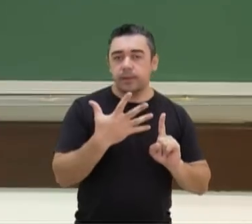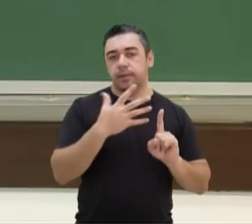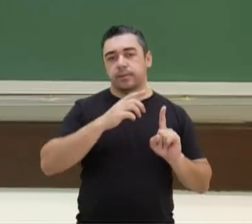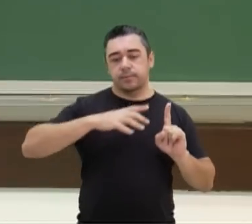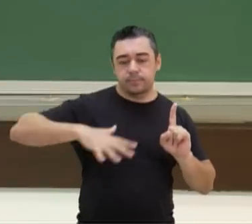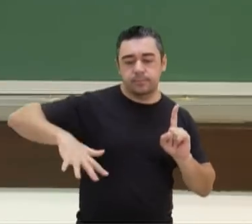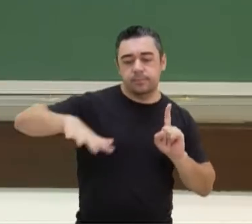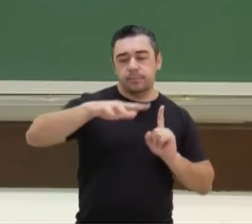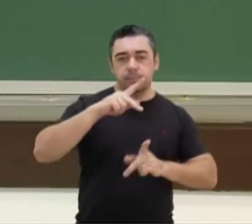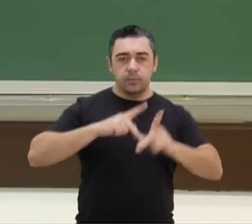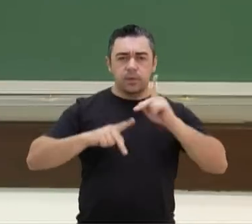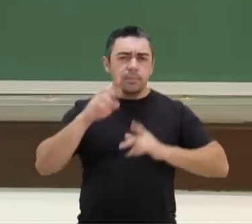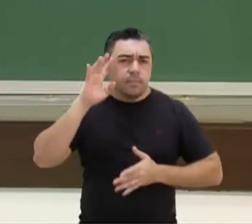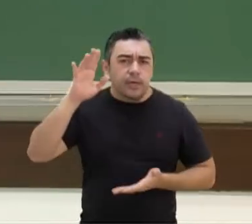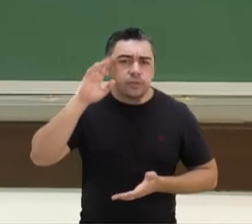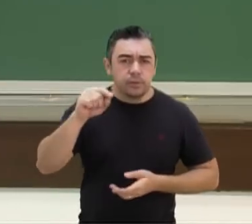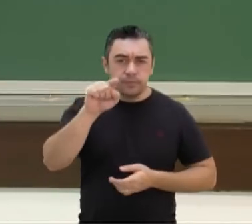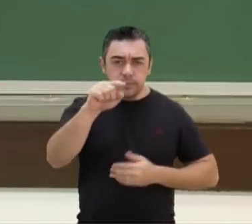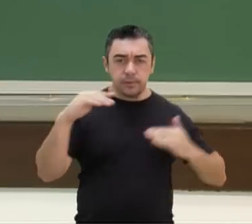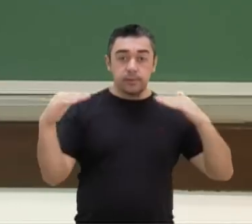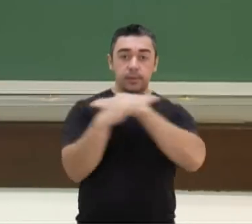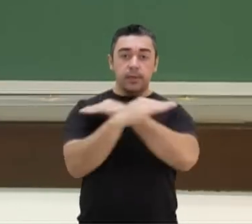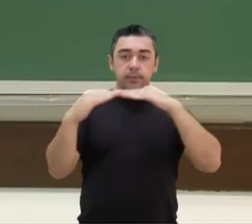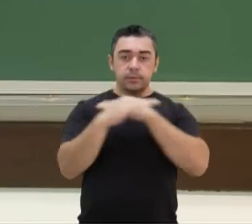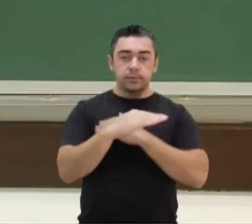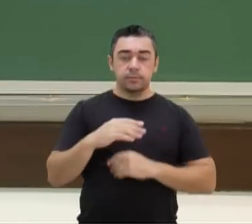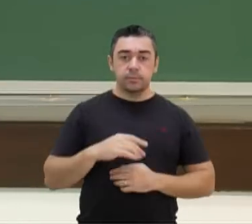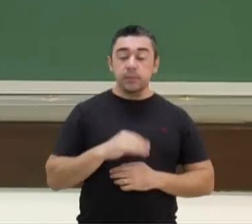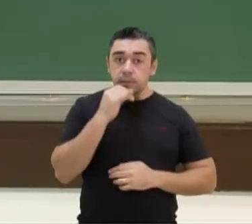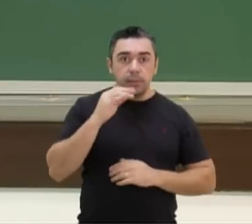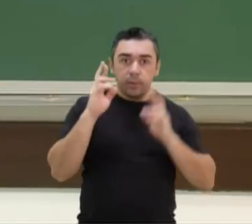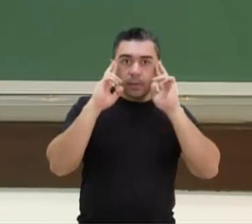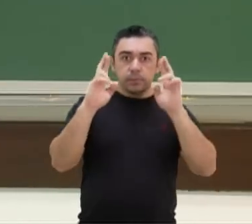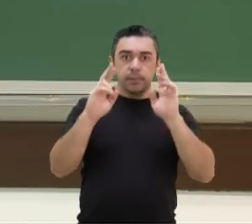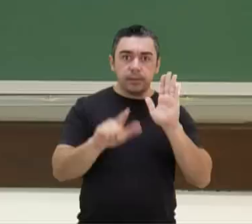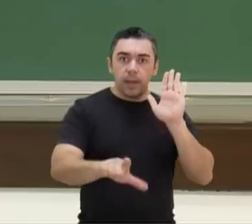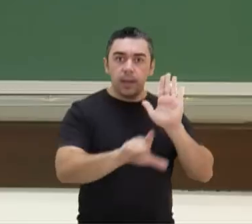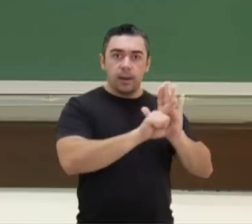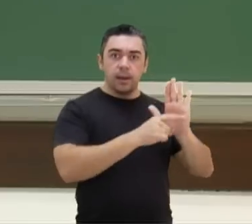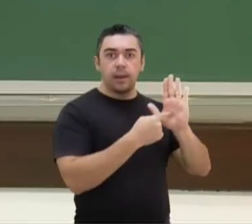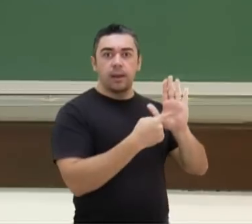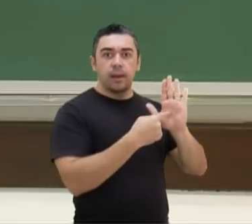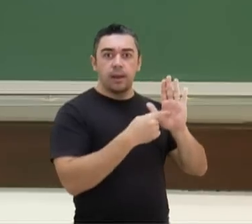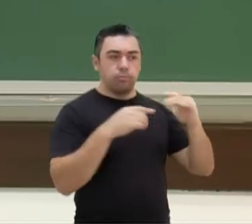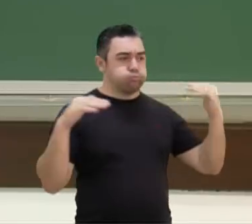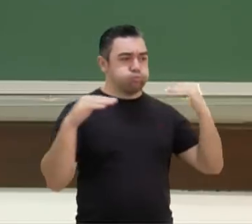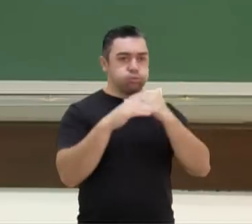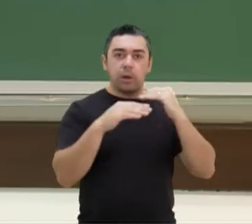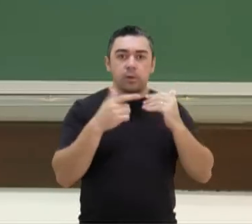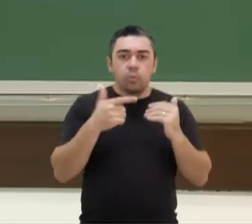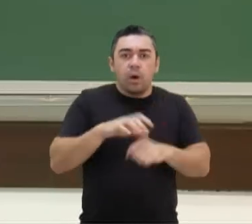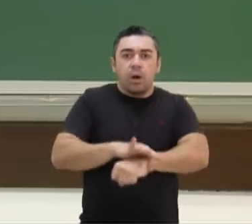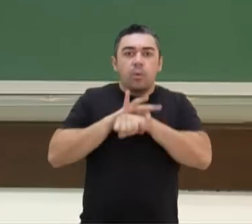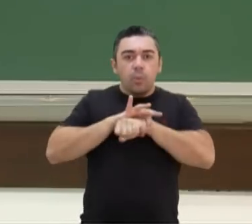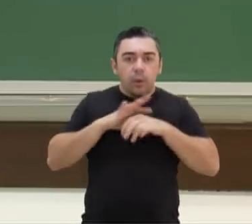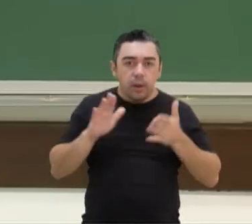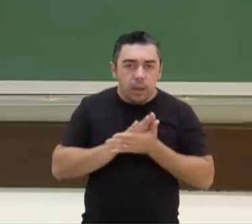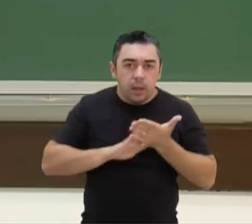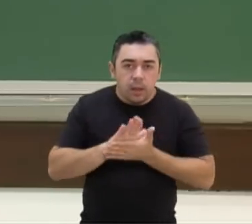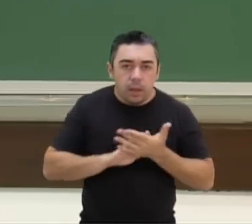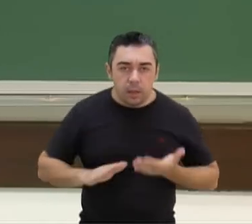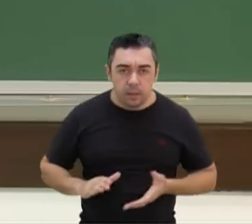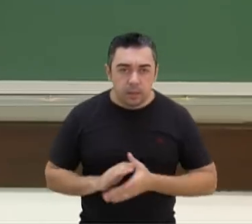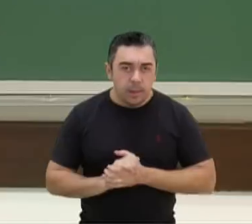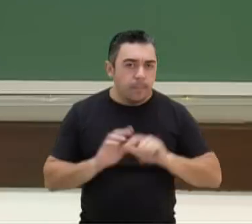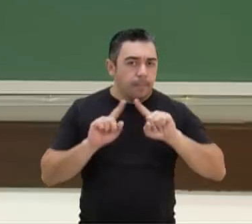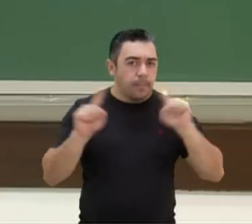Imagine no trânsito. Se as pessoas não respeitarem as leis de trânsito, ninguém vai conseguir ir com segurança para onde quer. Agora,